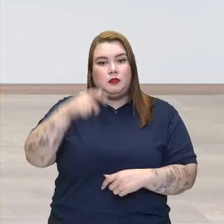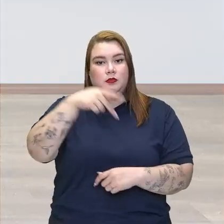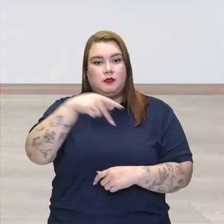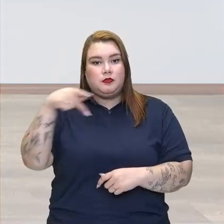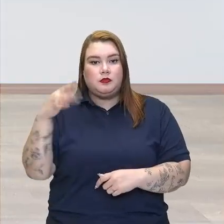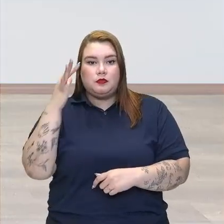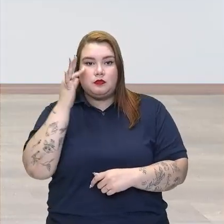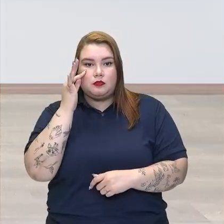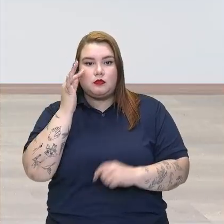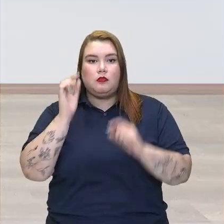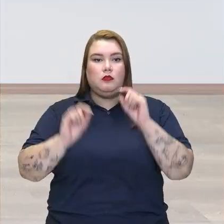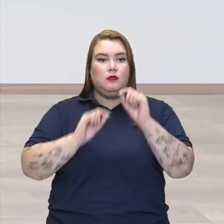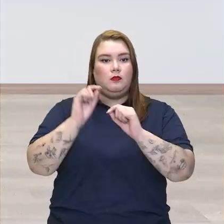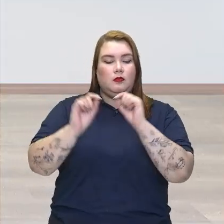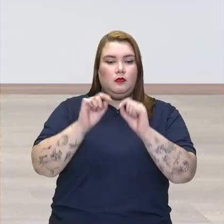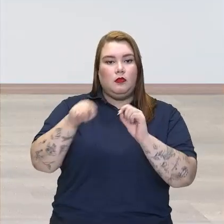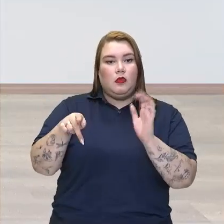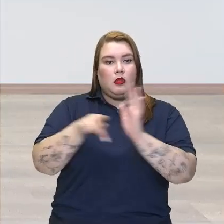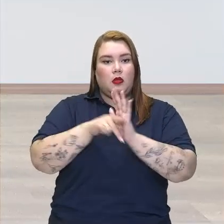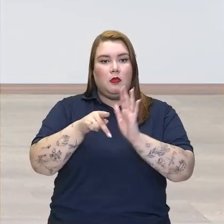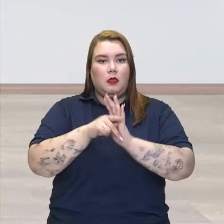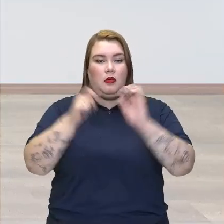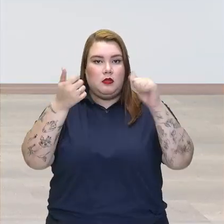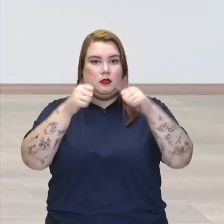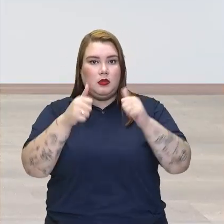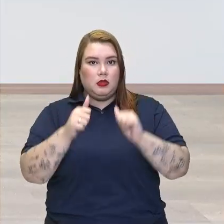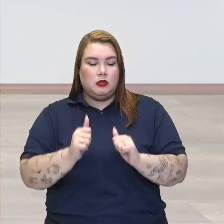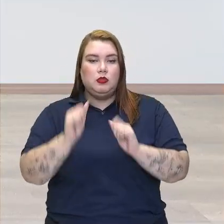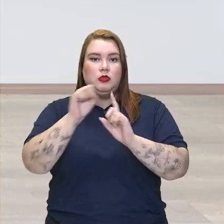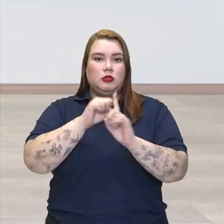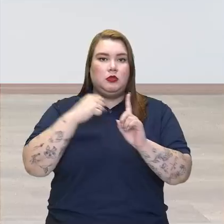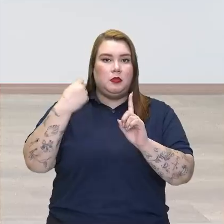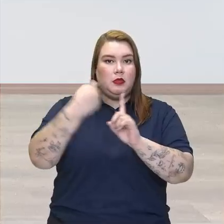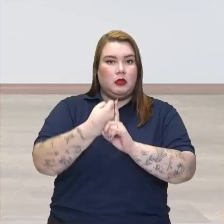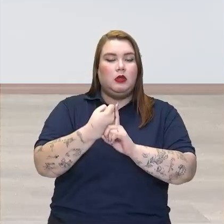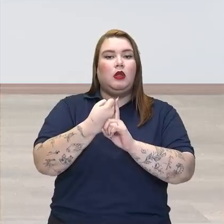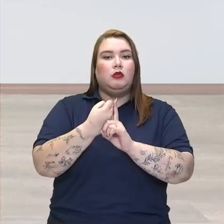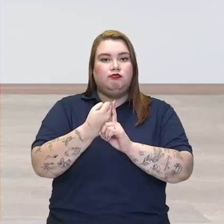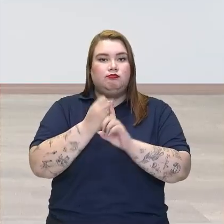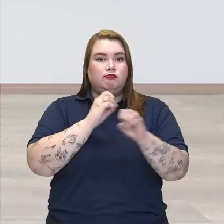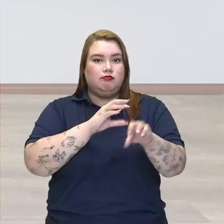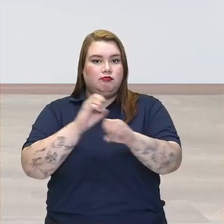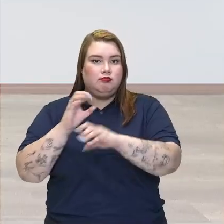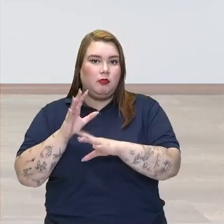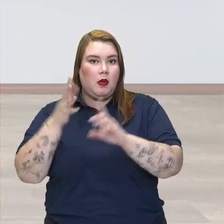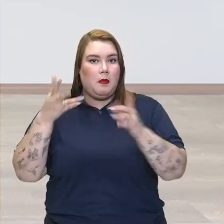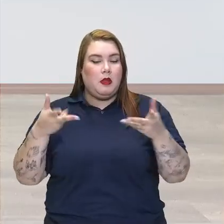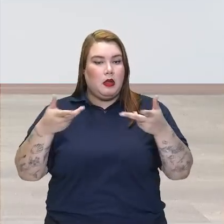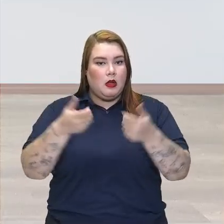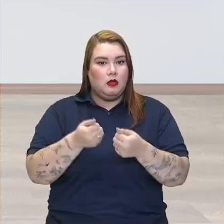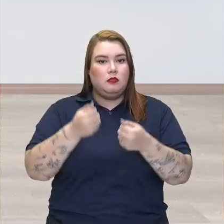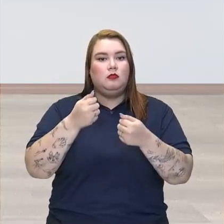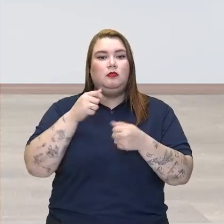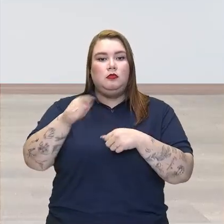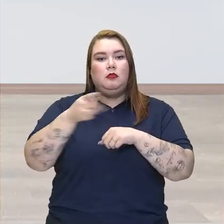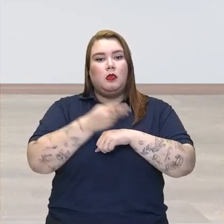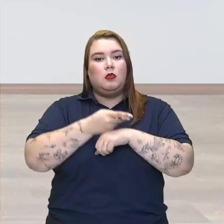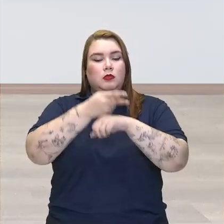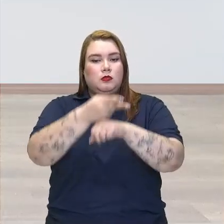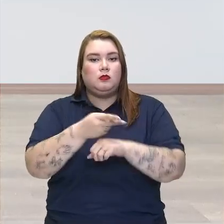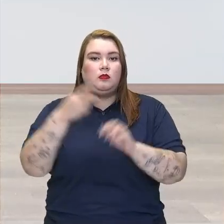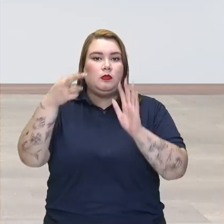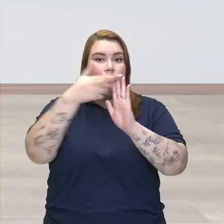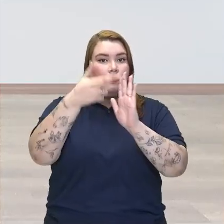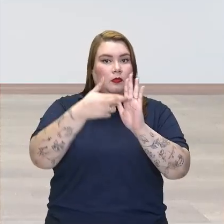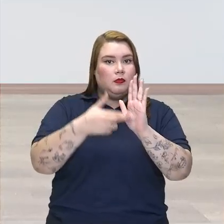A respeito da nossa avaliação das habilidades socioeducativas e também de buscar desenvolver esses critérios aí, né?